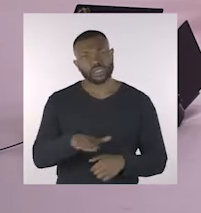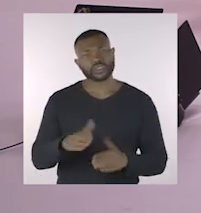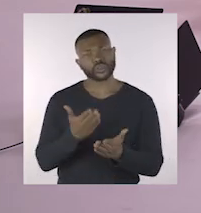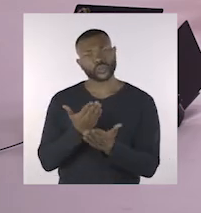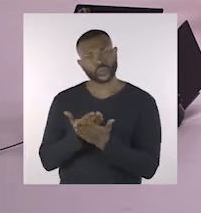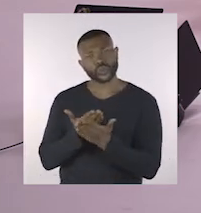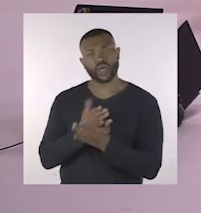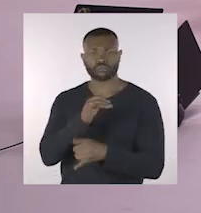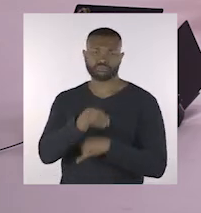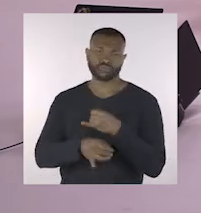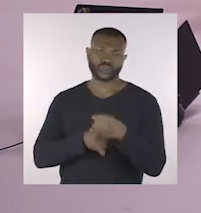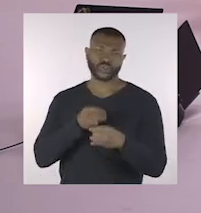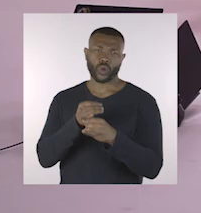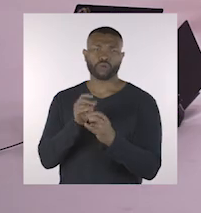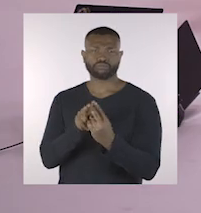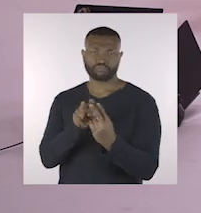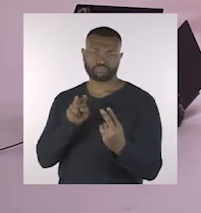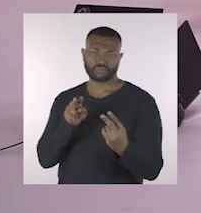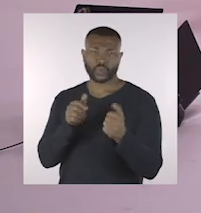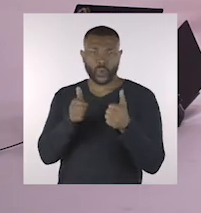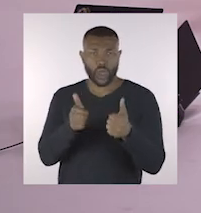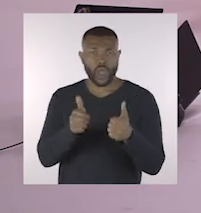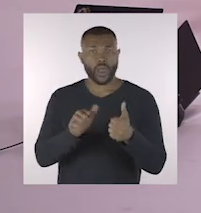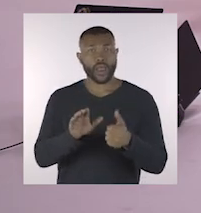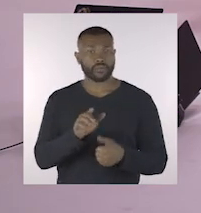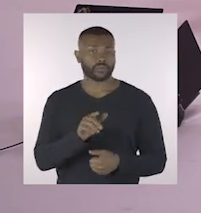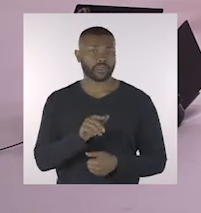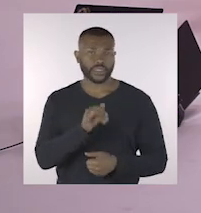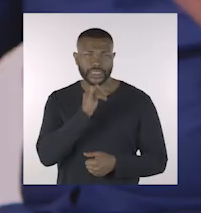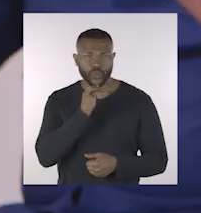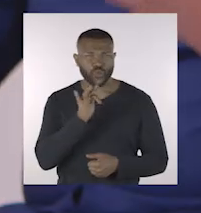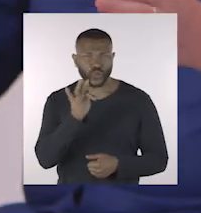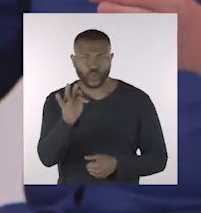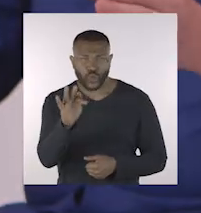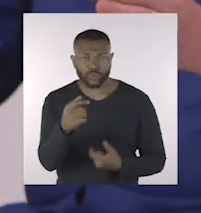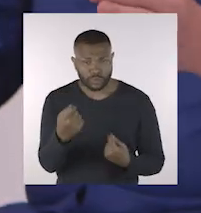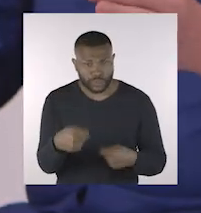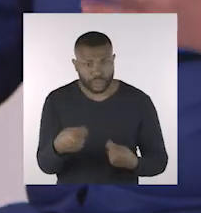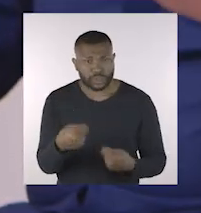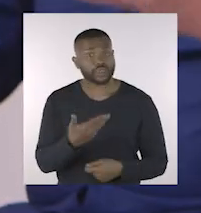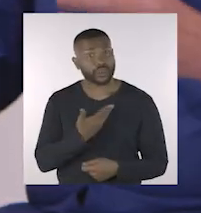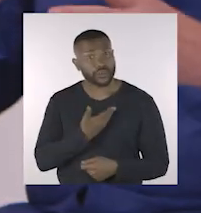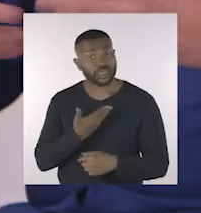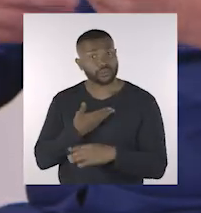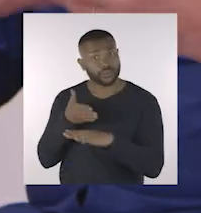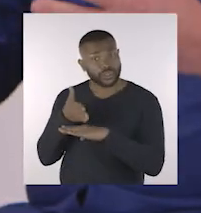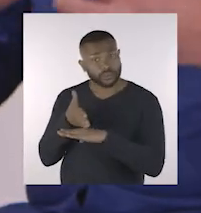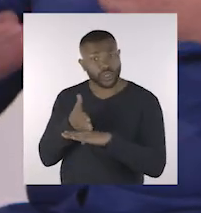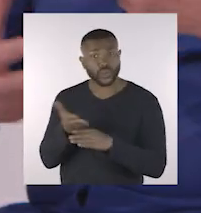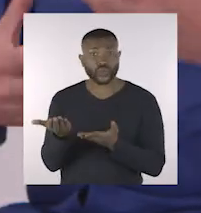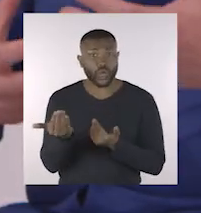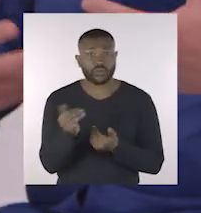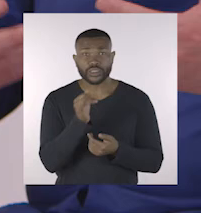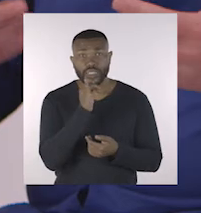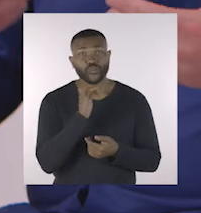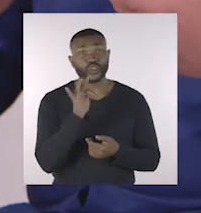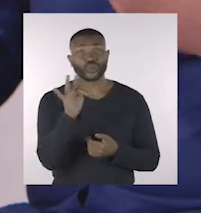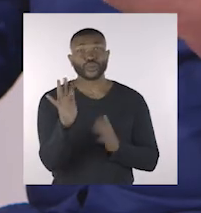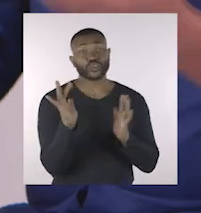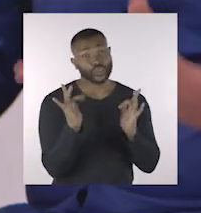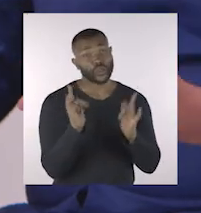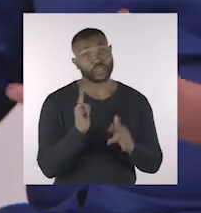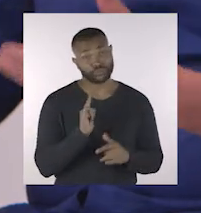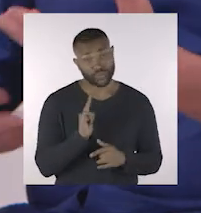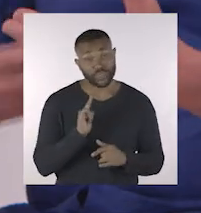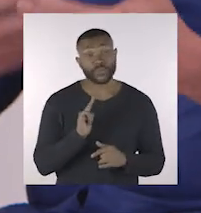tudo bem criança estudar de forma online não tira soro vai ter amiguinho não senhor lançando vai ser jovem não vai ter